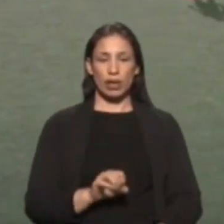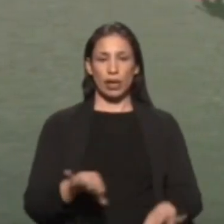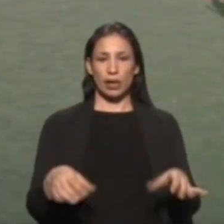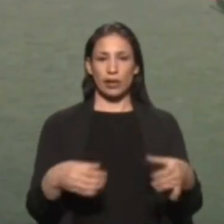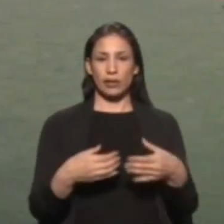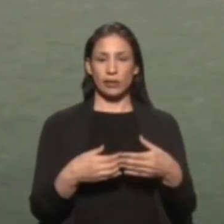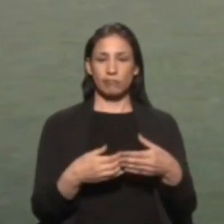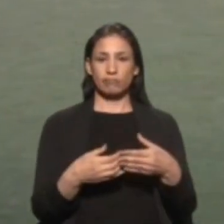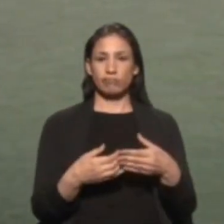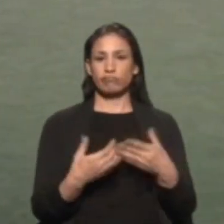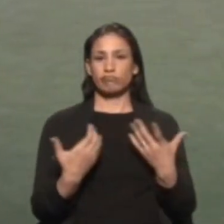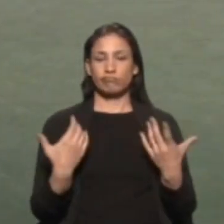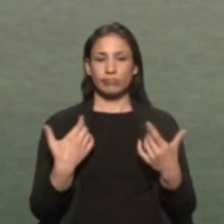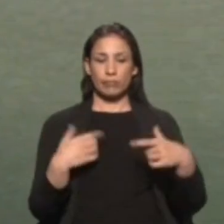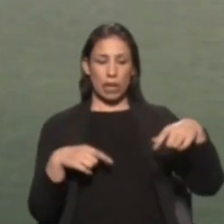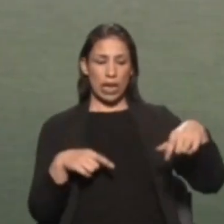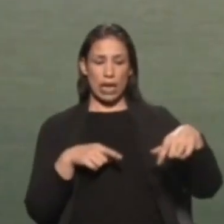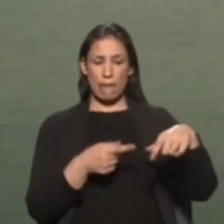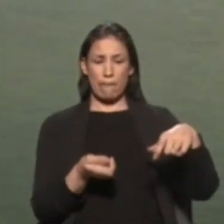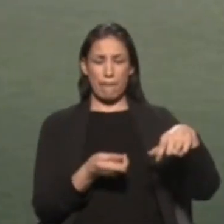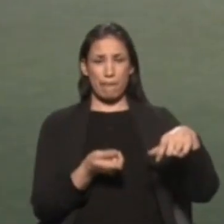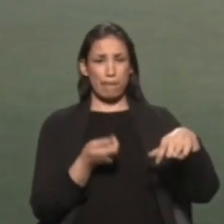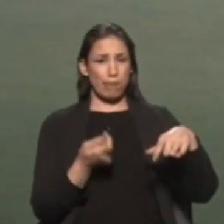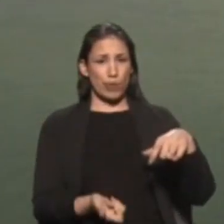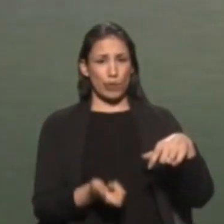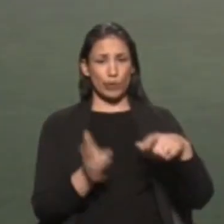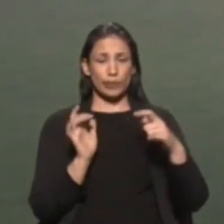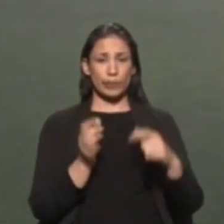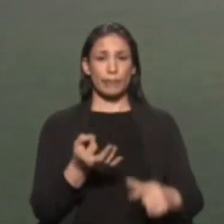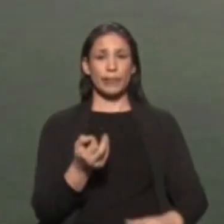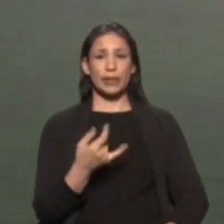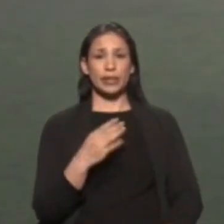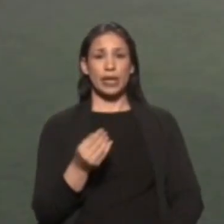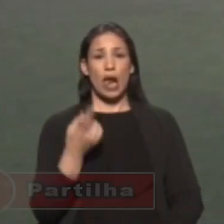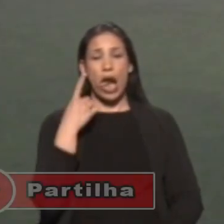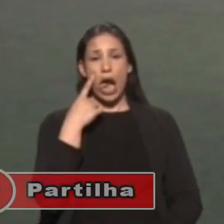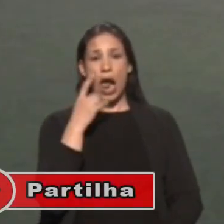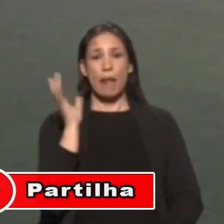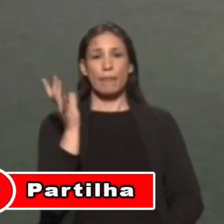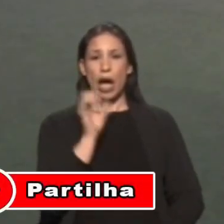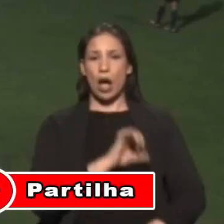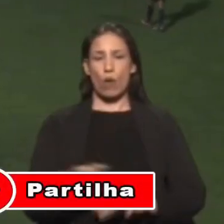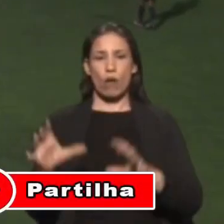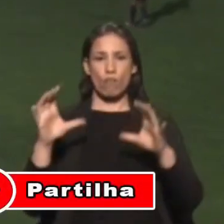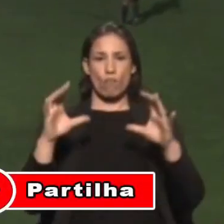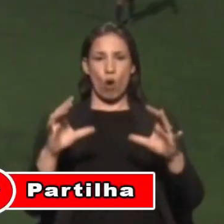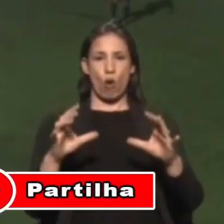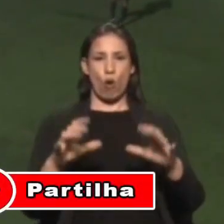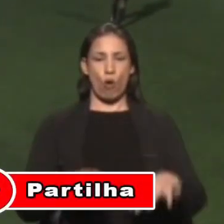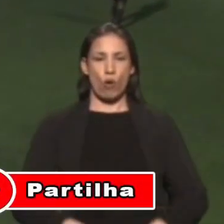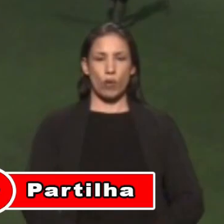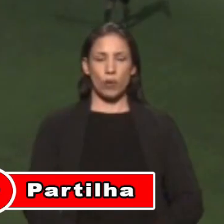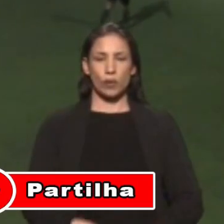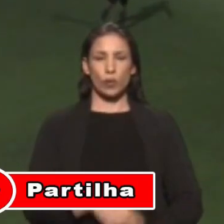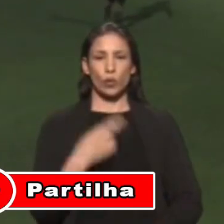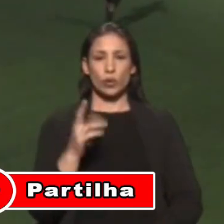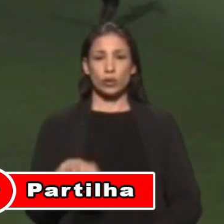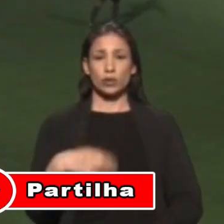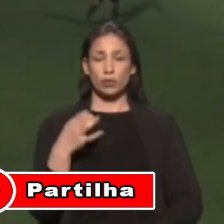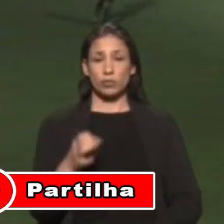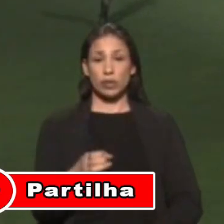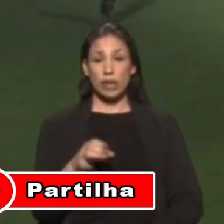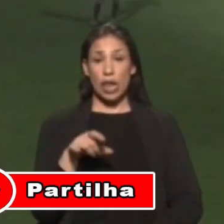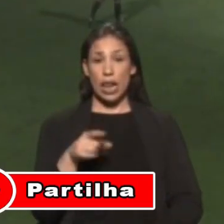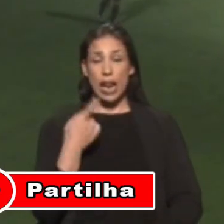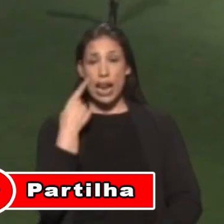baliza contrária na segunda parte. Patrício tentou o remate, mas foi para as mãos de Gustavo. União Miquelense, do outro lado,